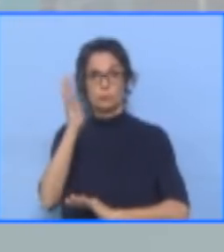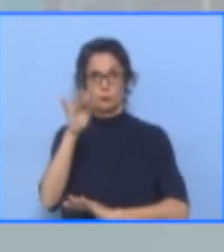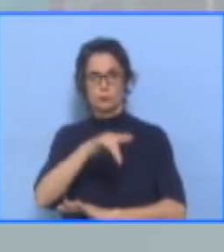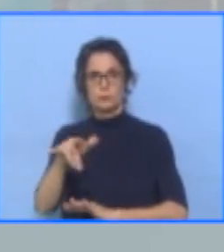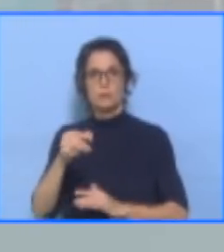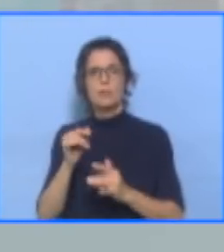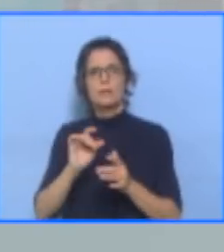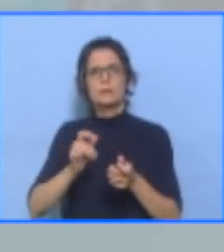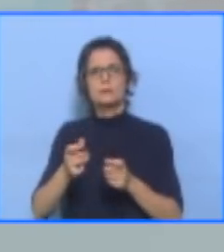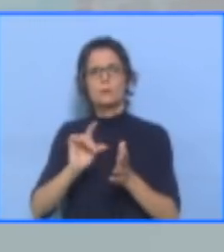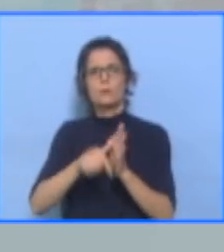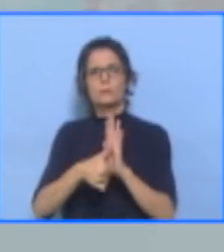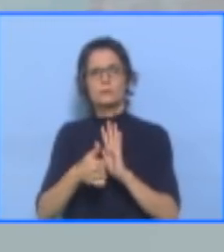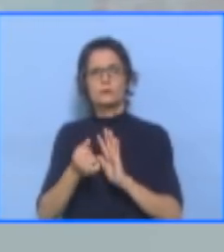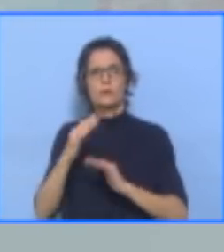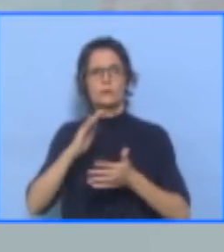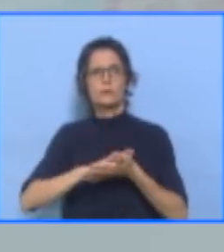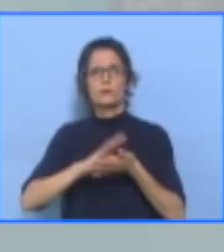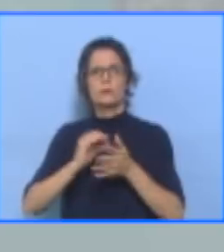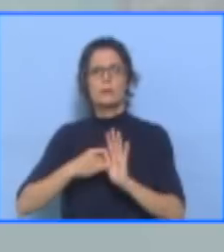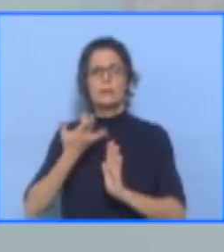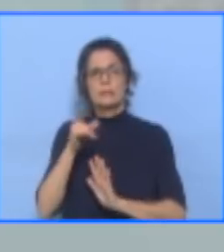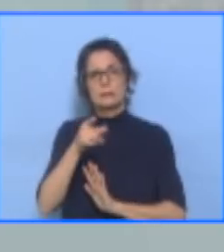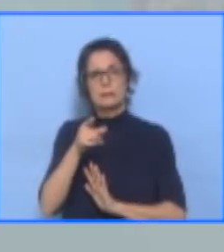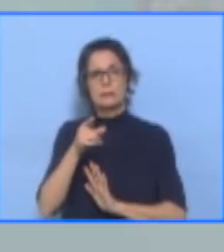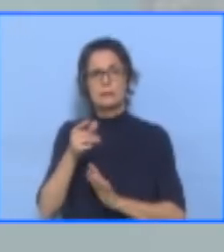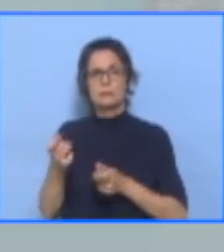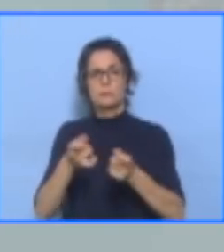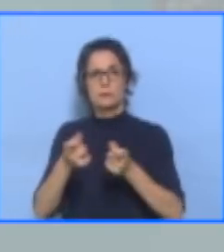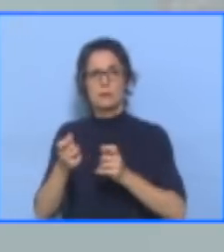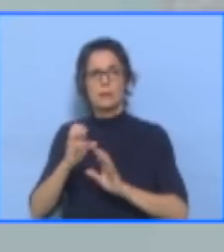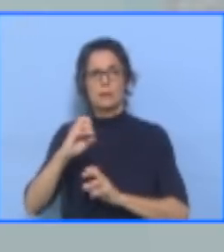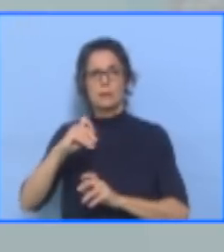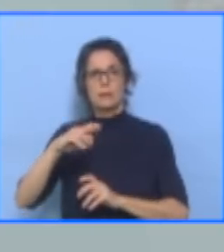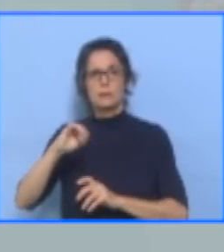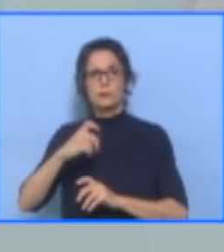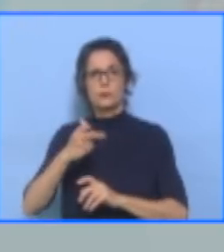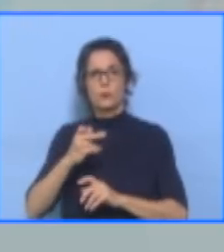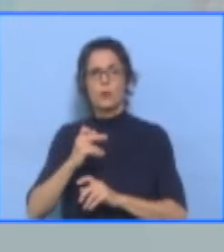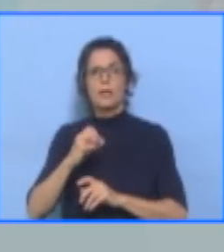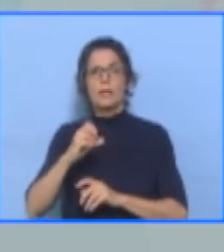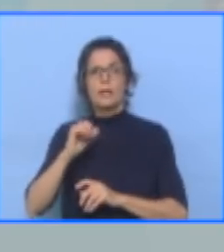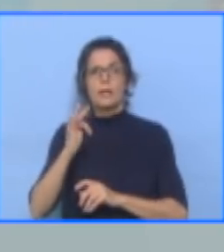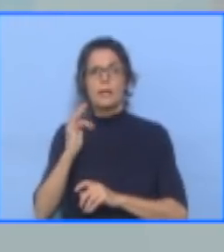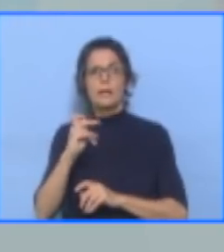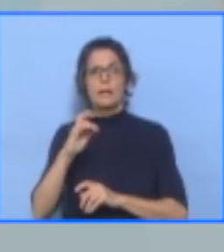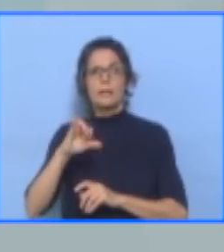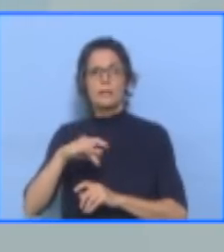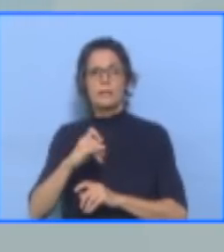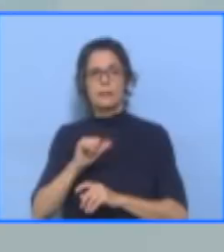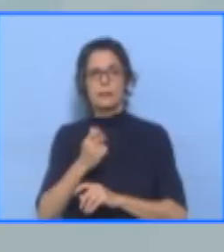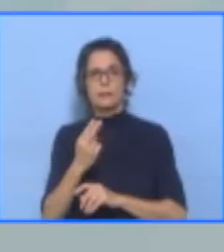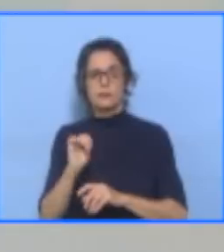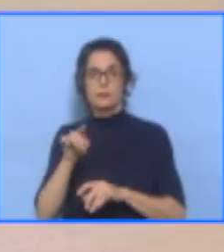projeto da editorial Caritas, que foi coordenado por Mendo Castro Henriques, hoje convidado do programa Eclésia. Muito boa tarde, obrigado